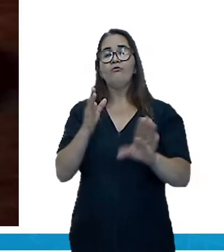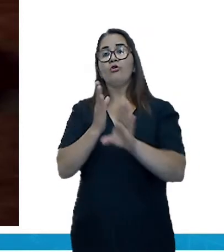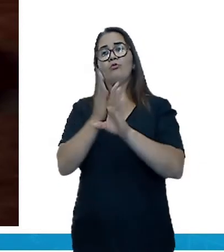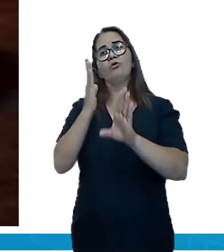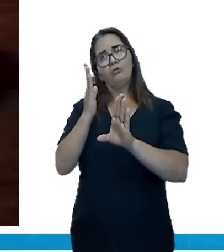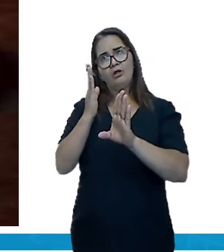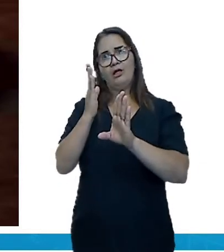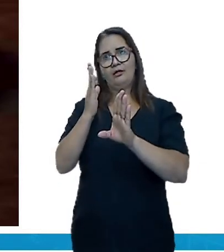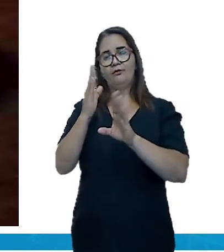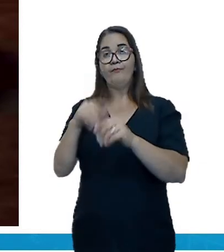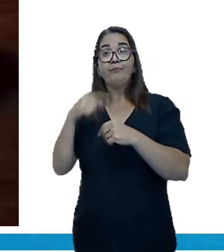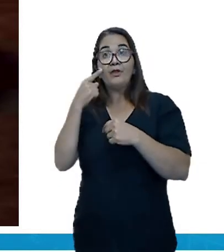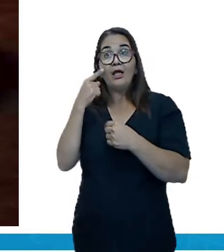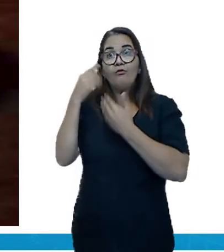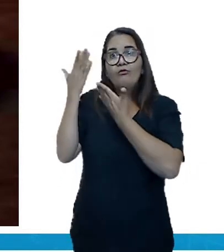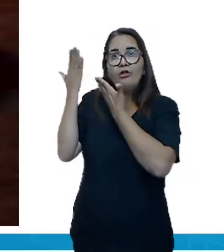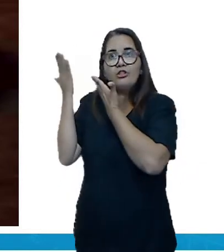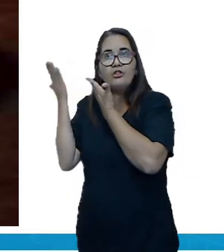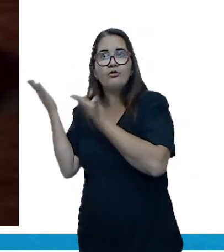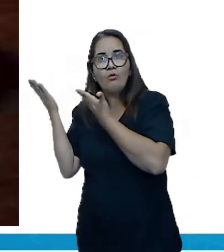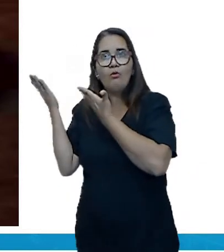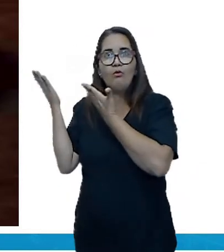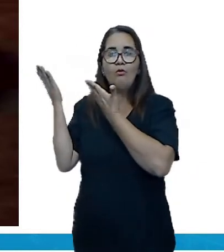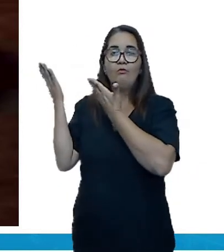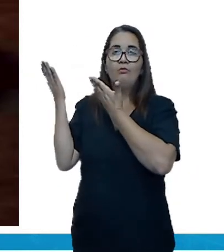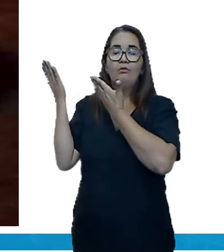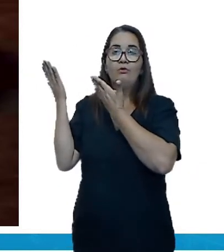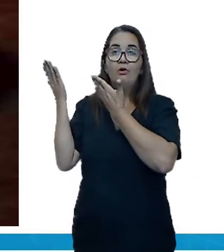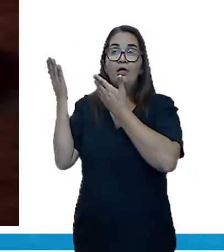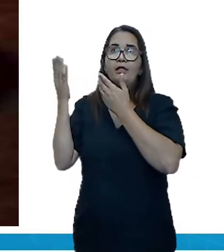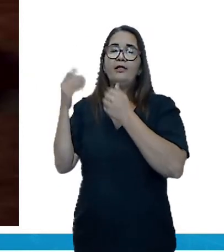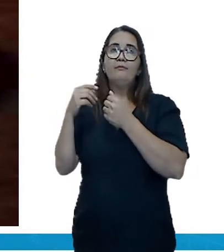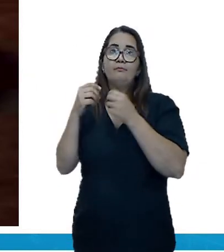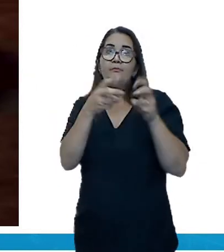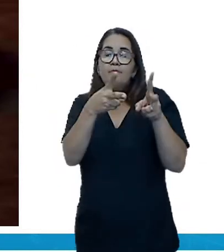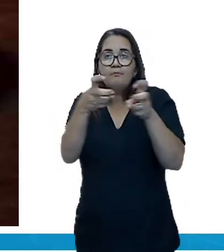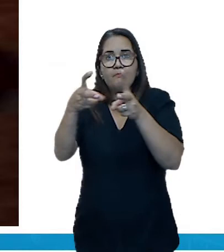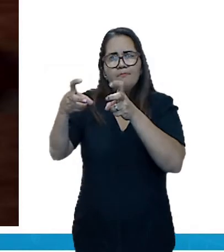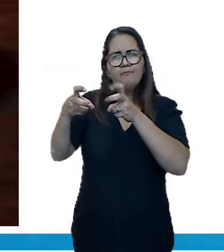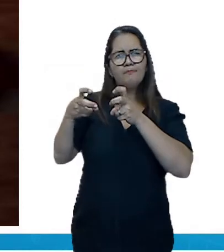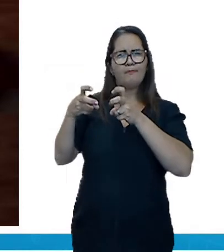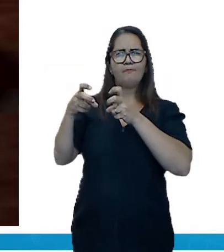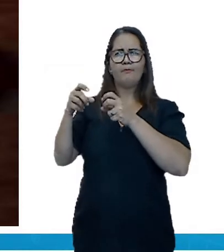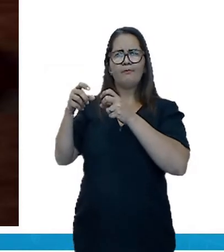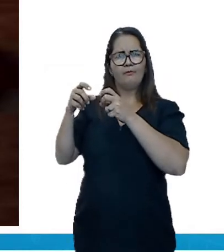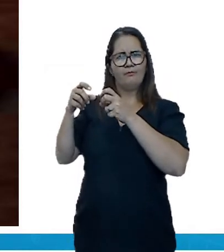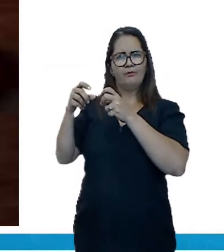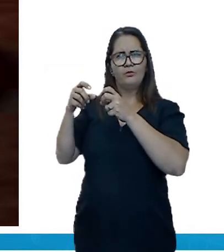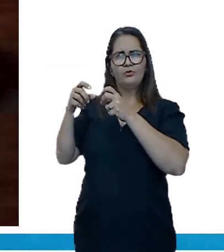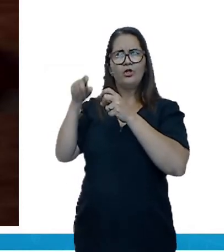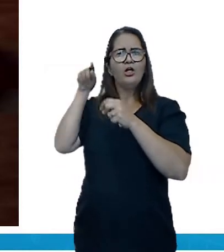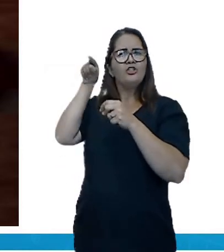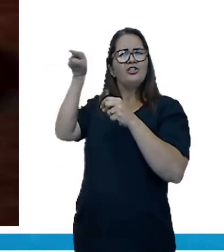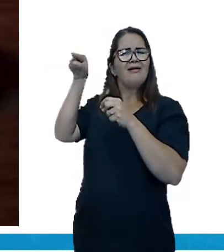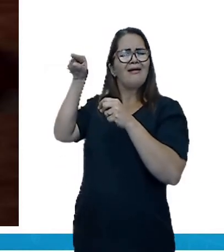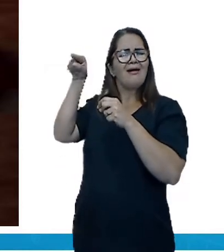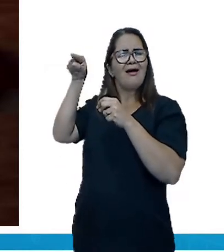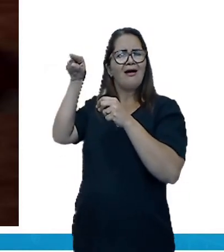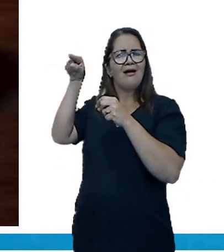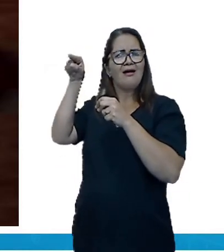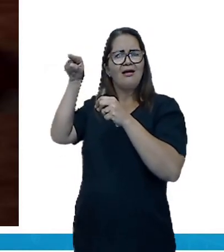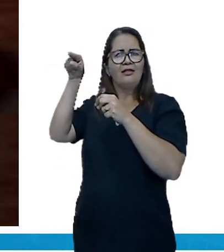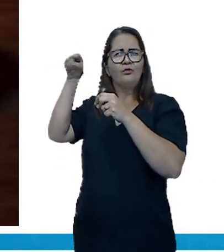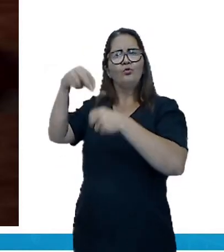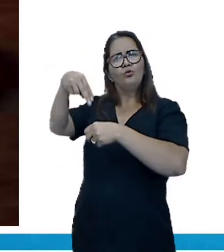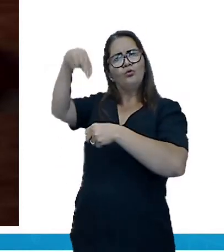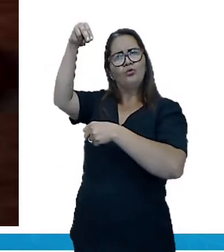dos grupos que teriam chegado ao continente por via do Estreito de Bering, lá do norte, pode ter havido outras